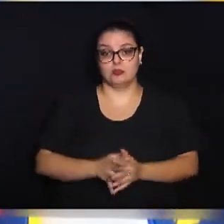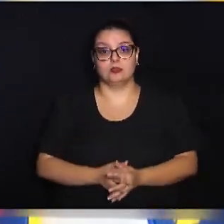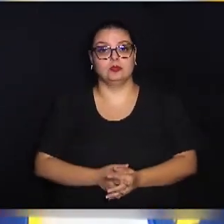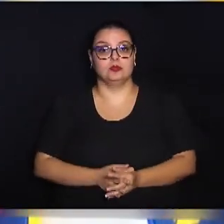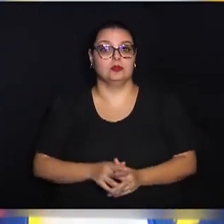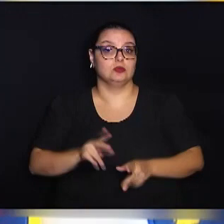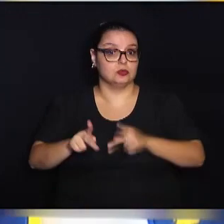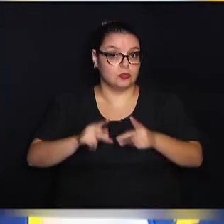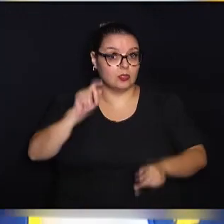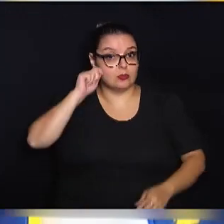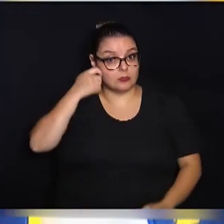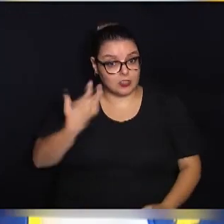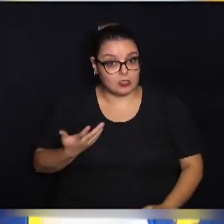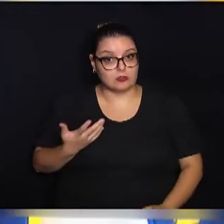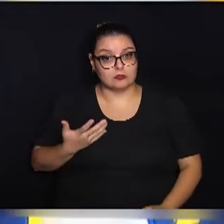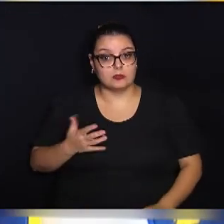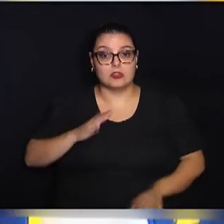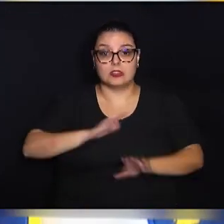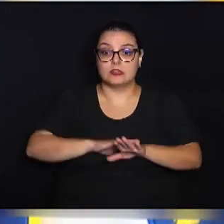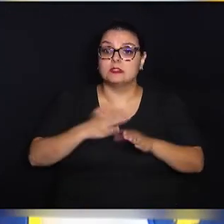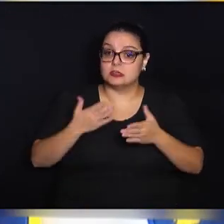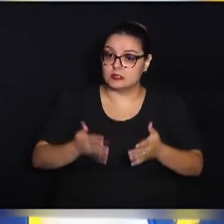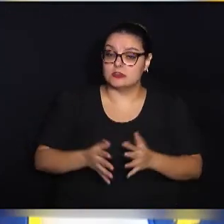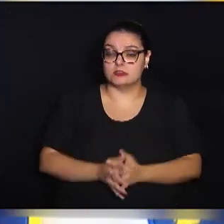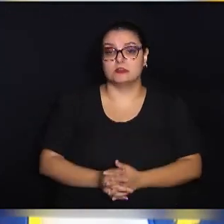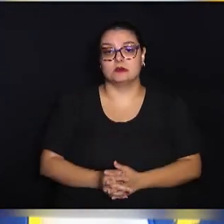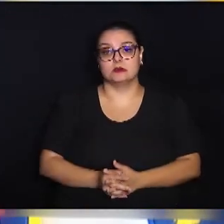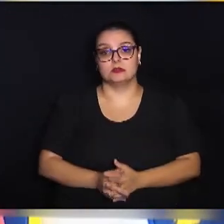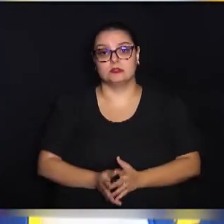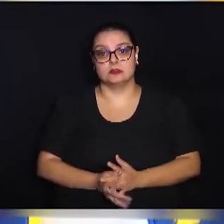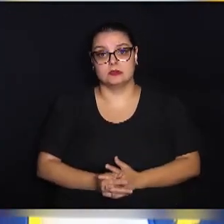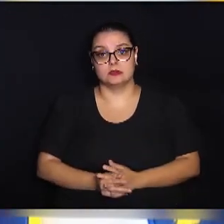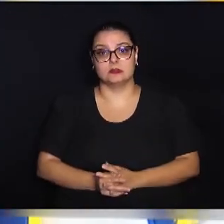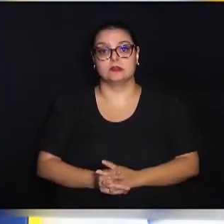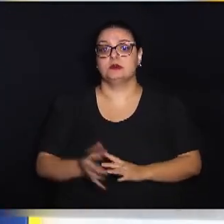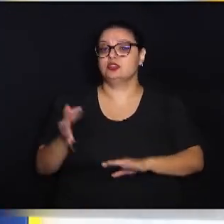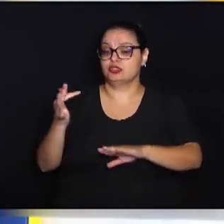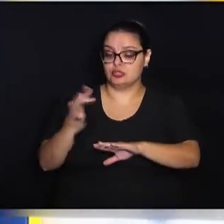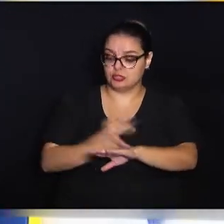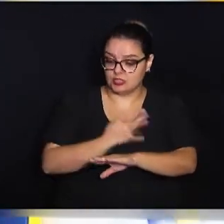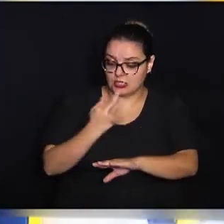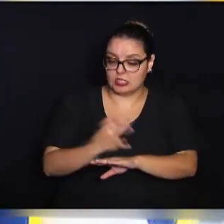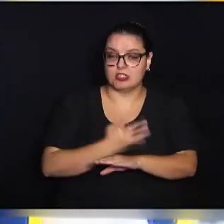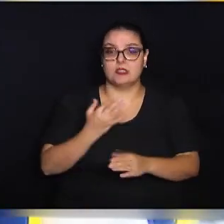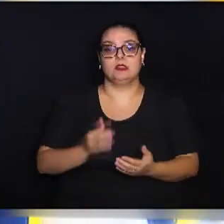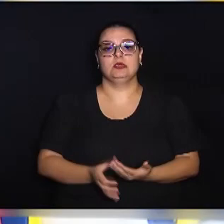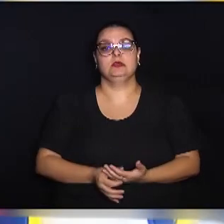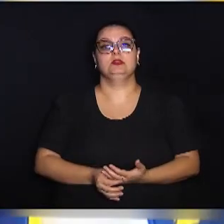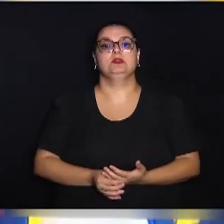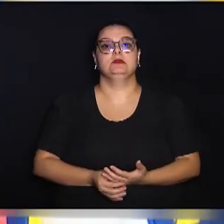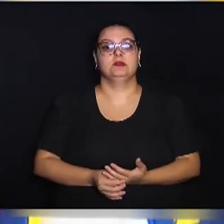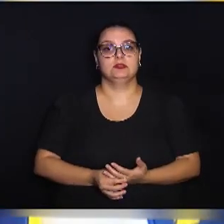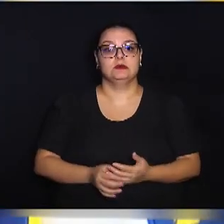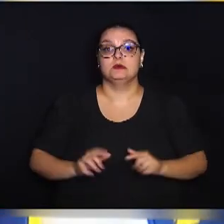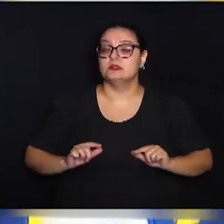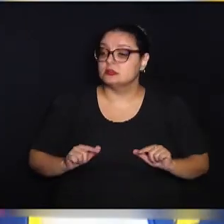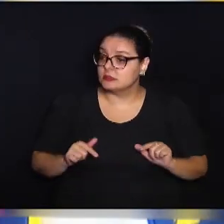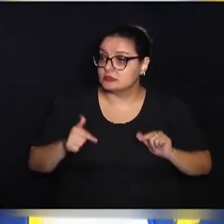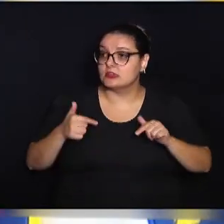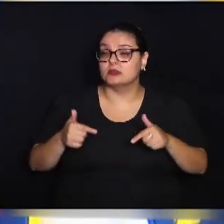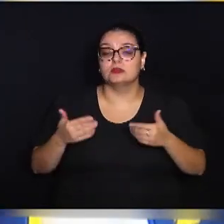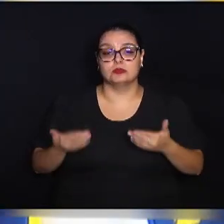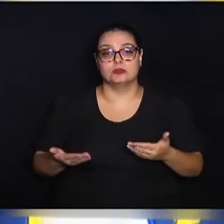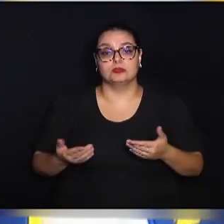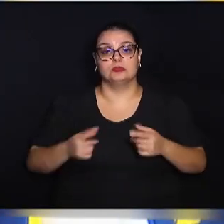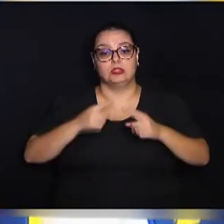negro, nesse ato assim mesmo de resistência, né, nesse ato, nessa luta, né, nessa